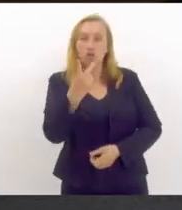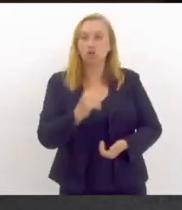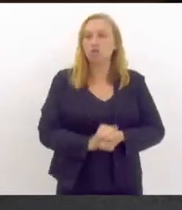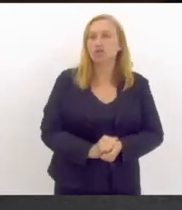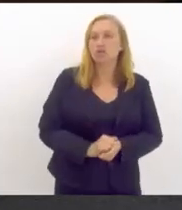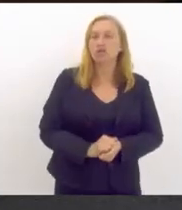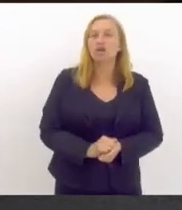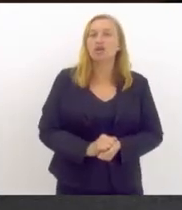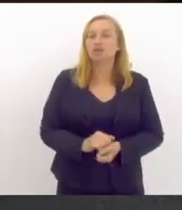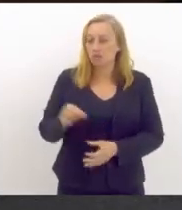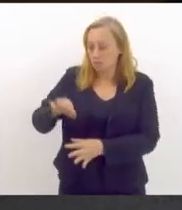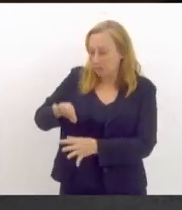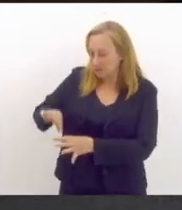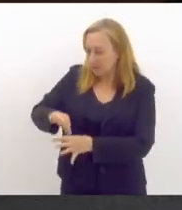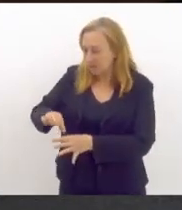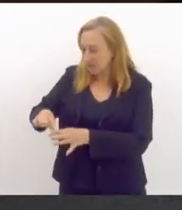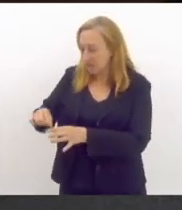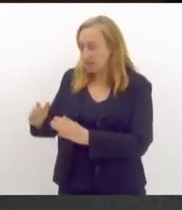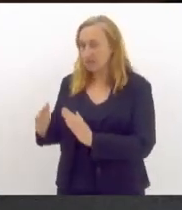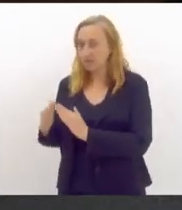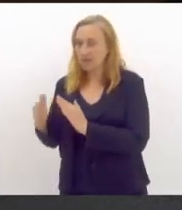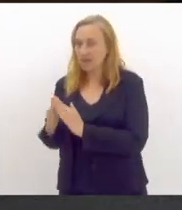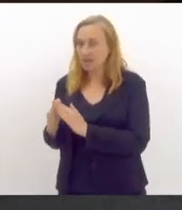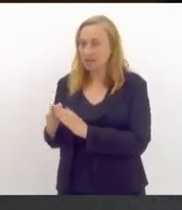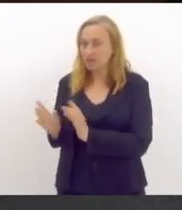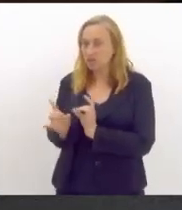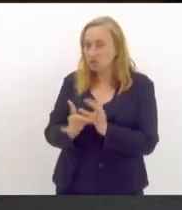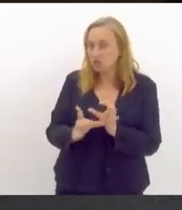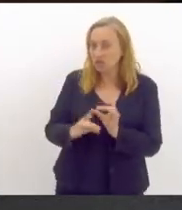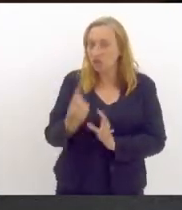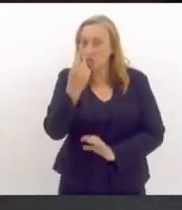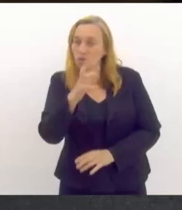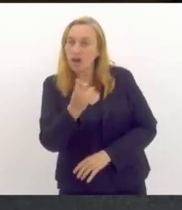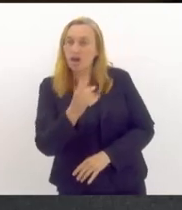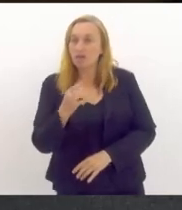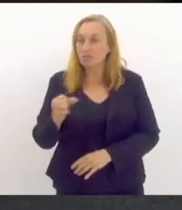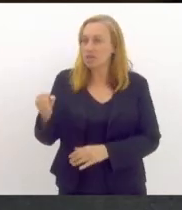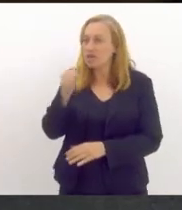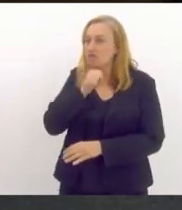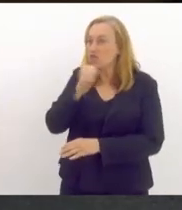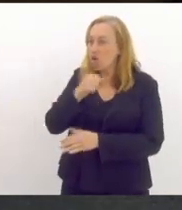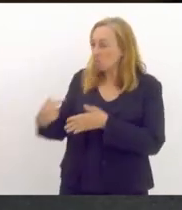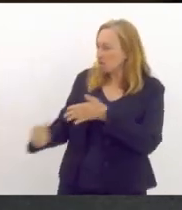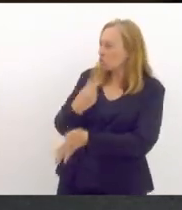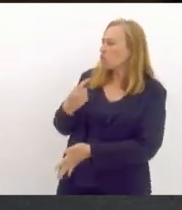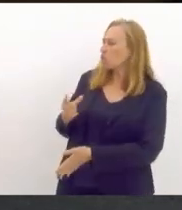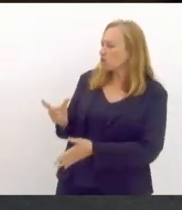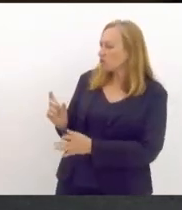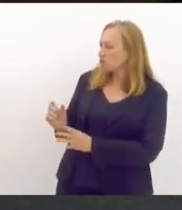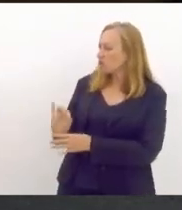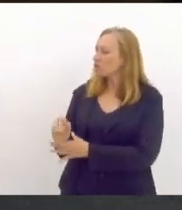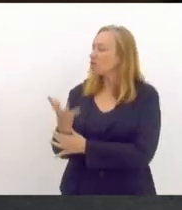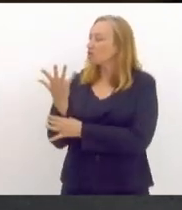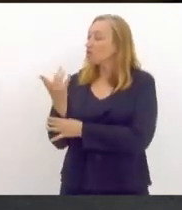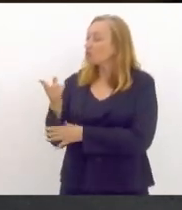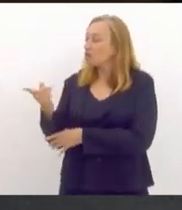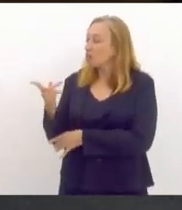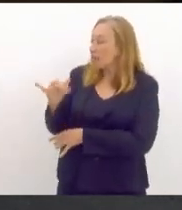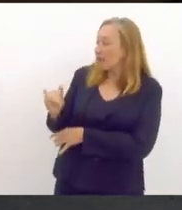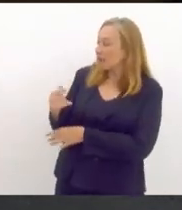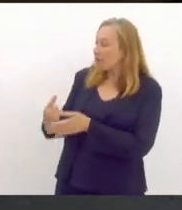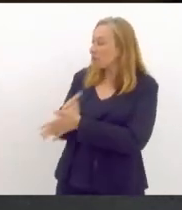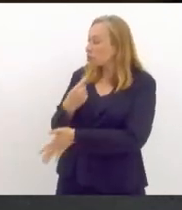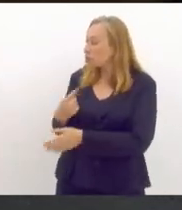fiz um pé no meu quintal Tô vendendo grama um real minha avó perguntou que planta é essa meu pai perguntou que planta é essa